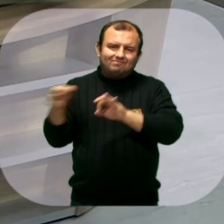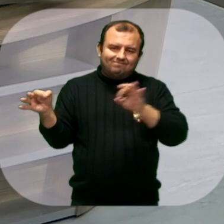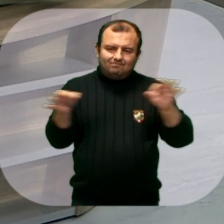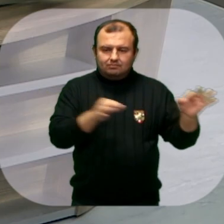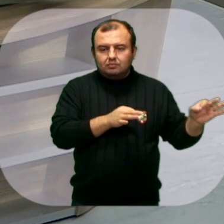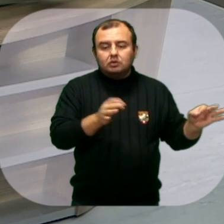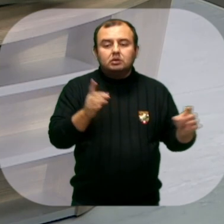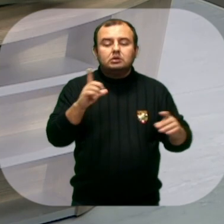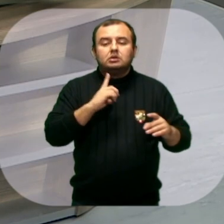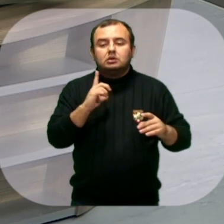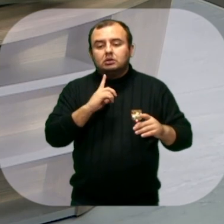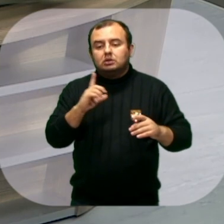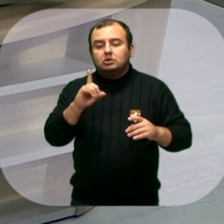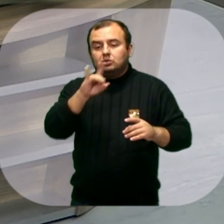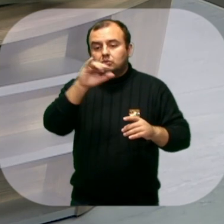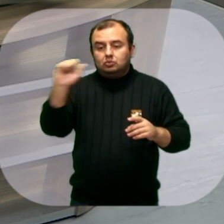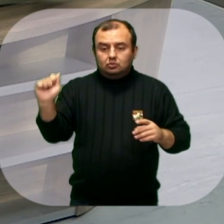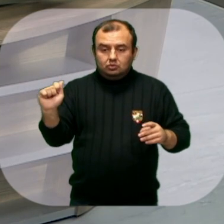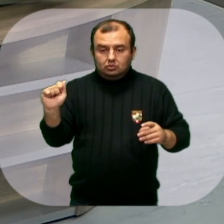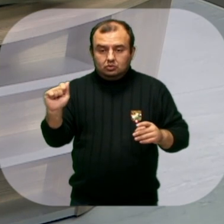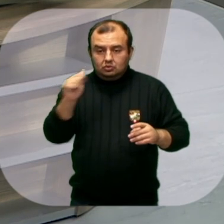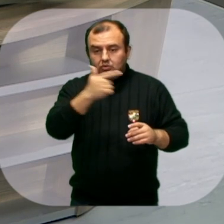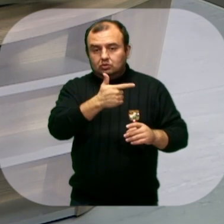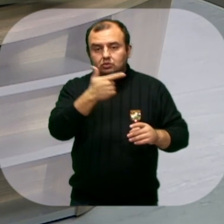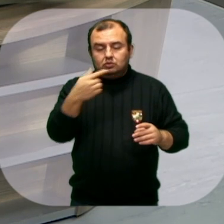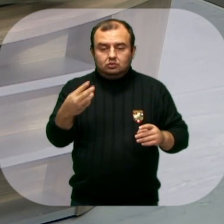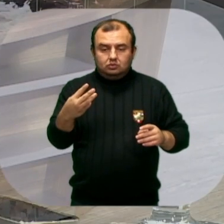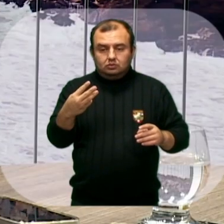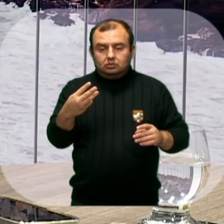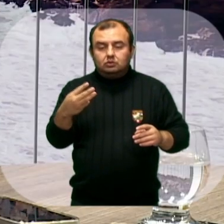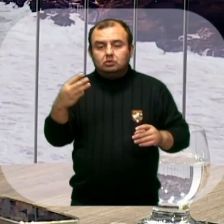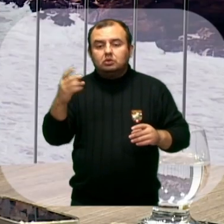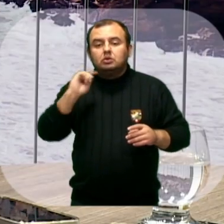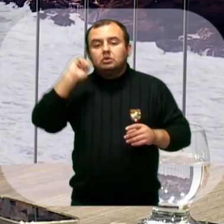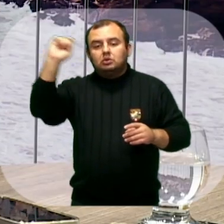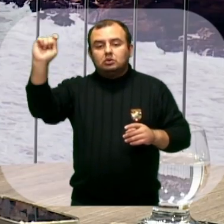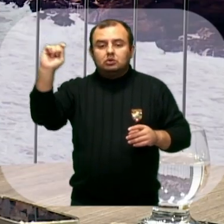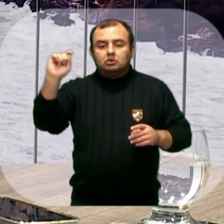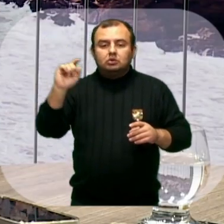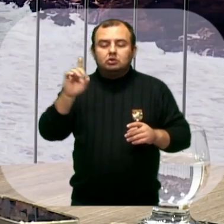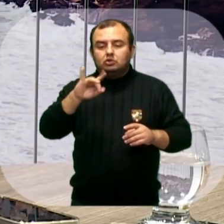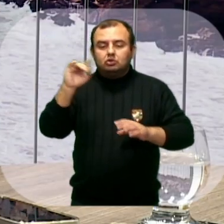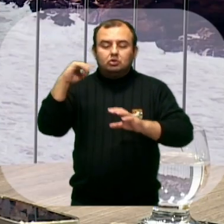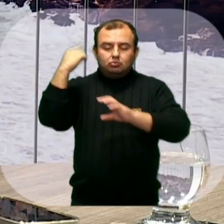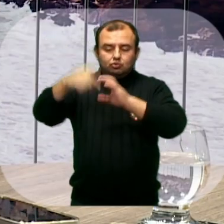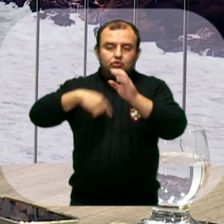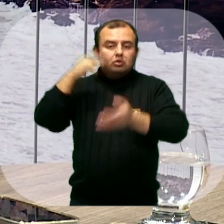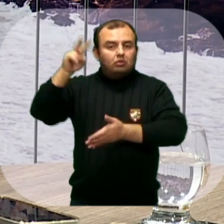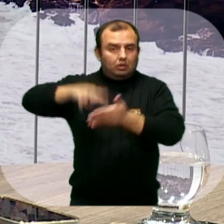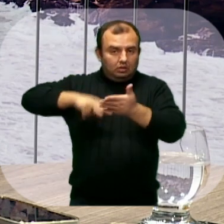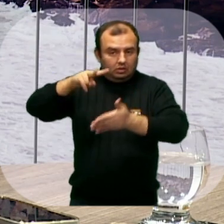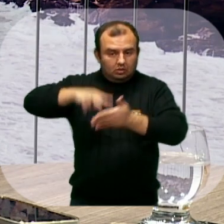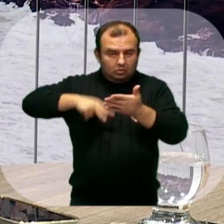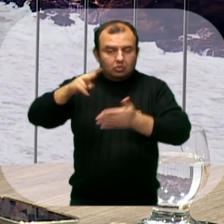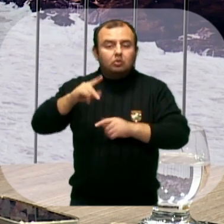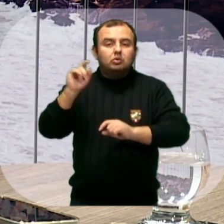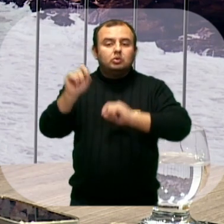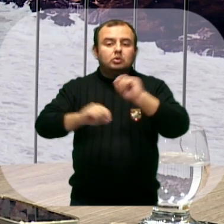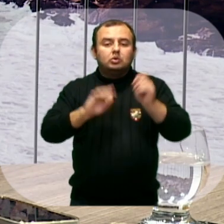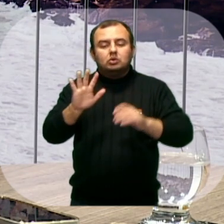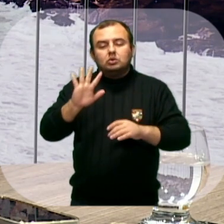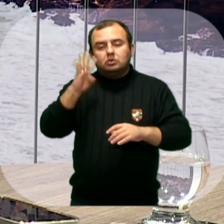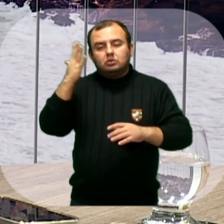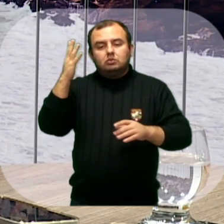Nós fizemos no dia 23 de abril, Dia Mundial da Leitura, resolvemos